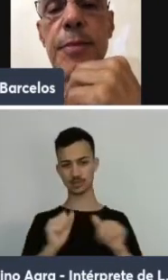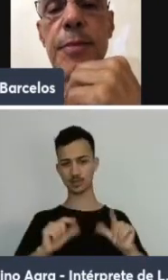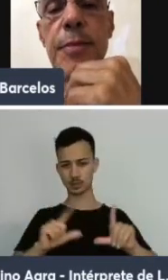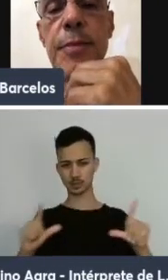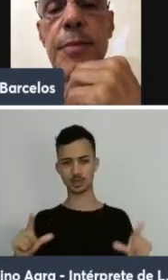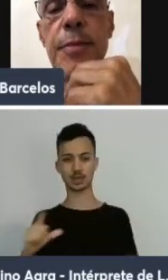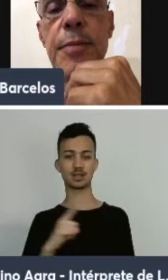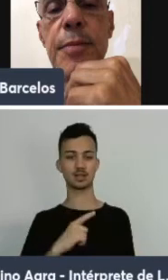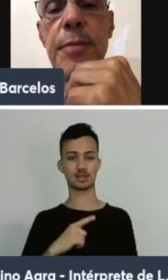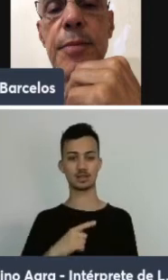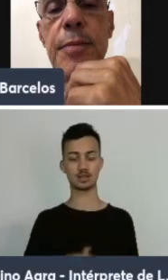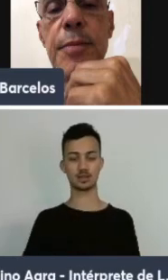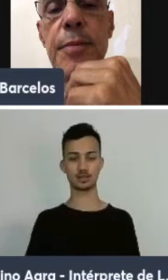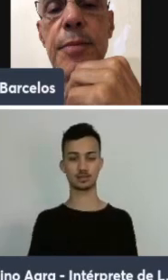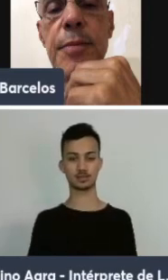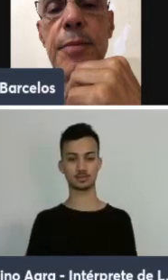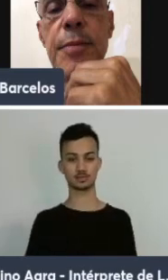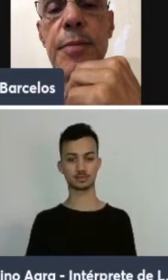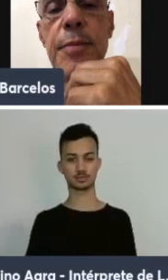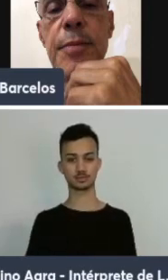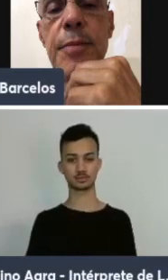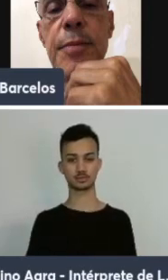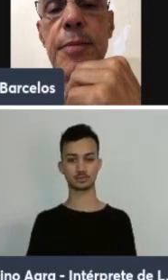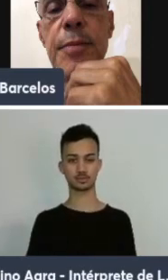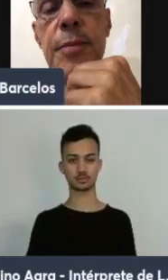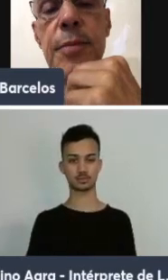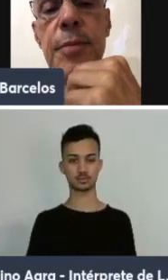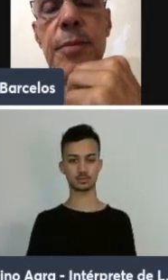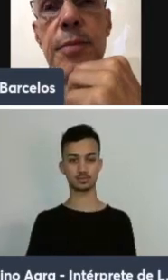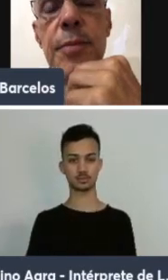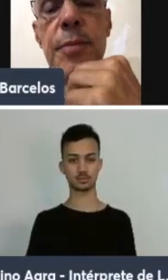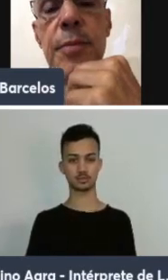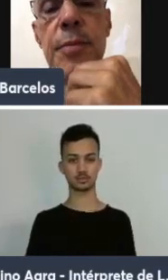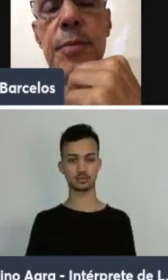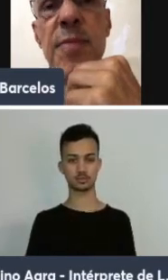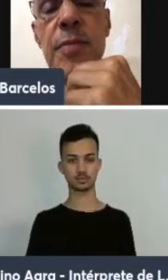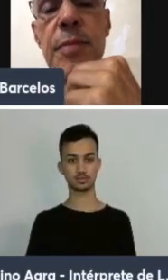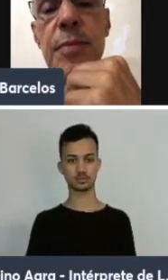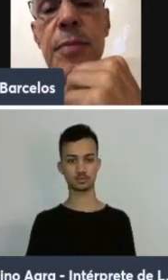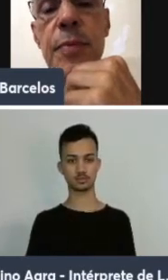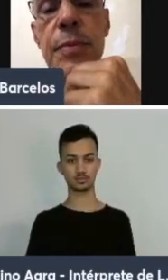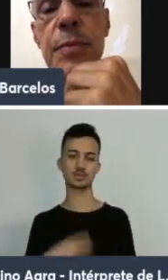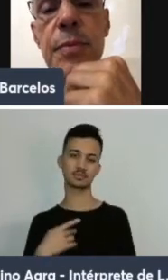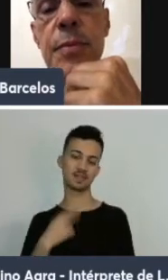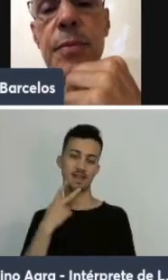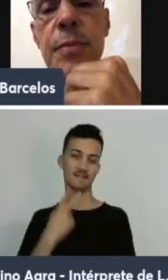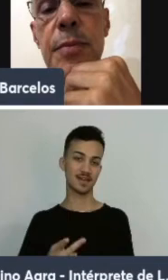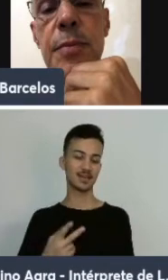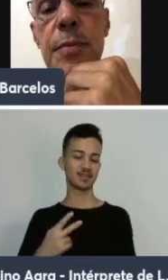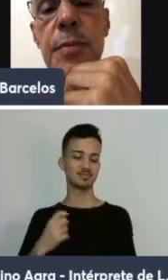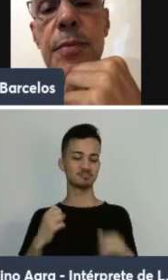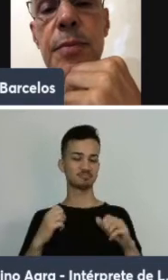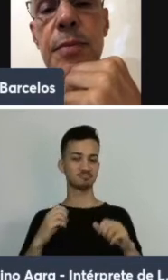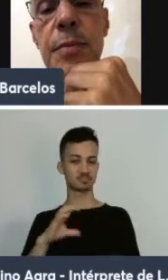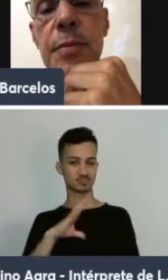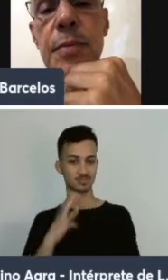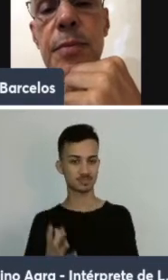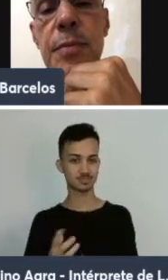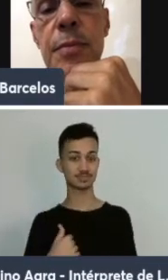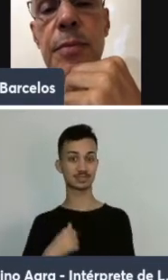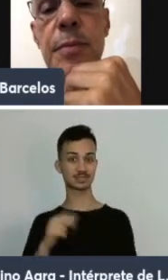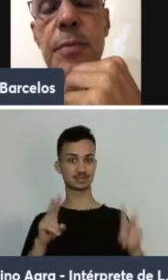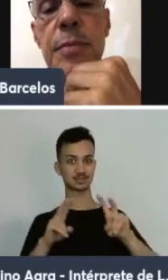maravilhoso, falava sobre o empoderamento, que não era isso que se usava na época, da questão do pênis. Então